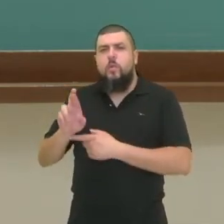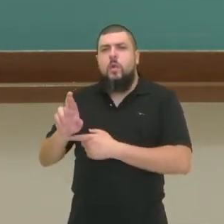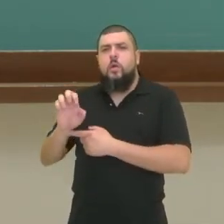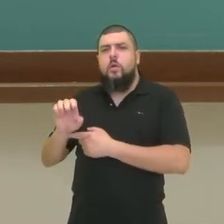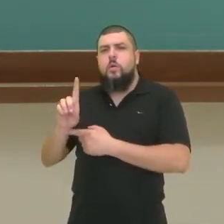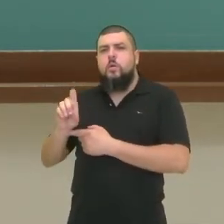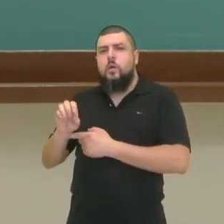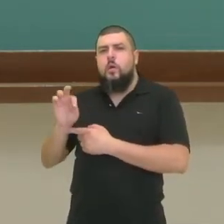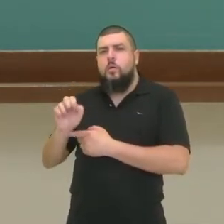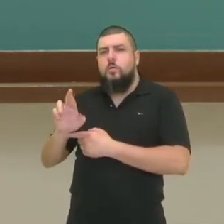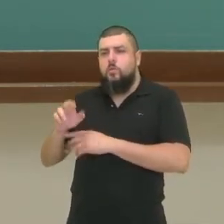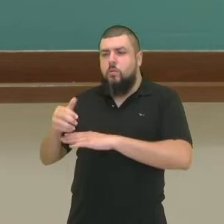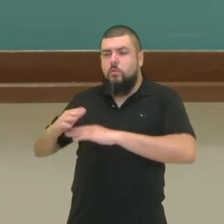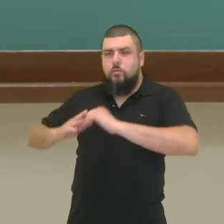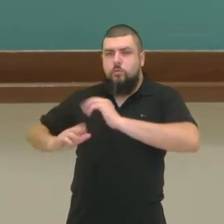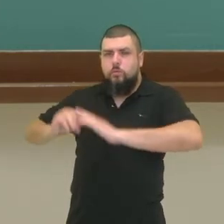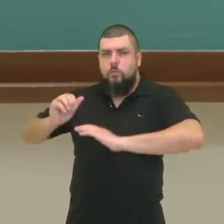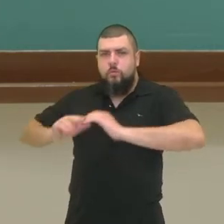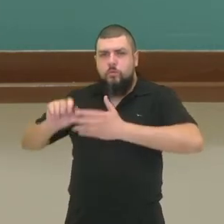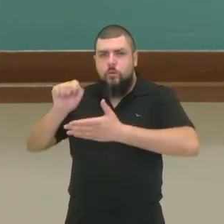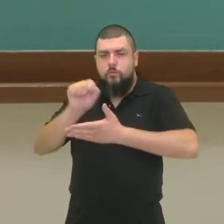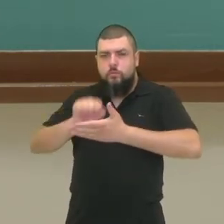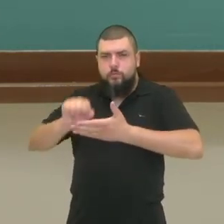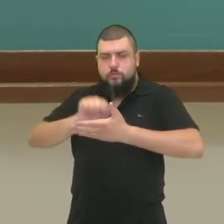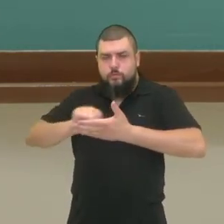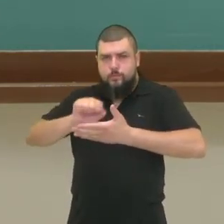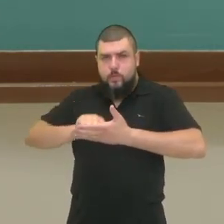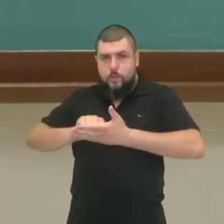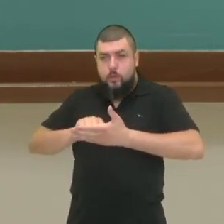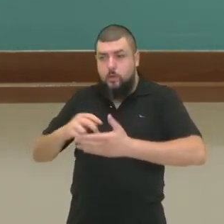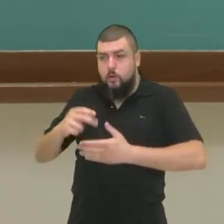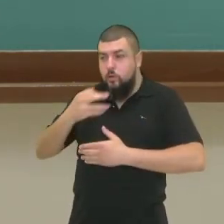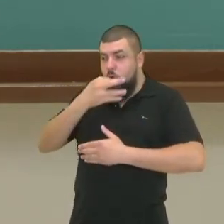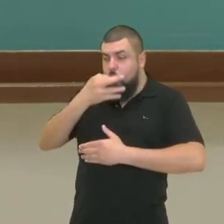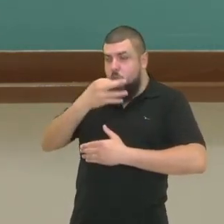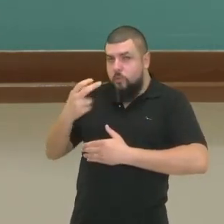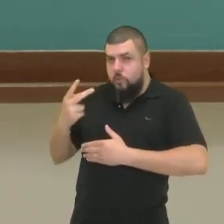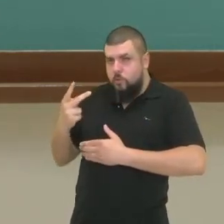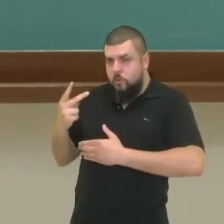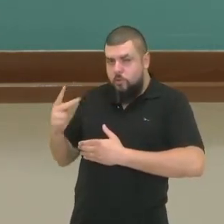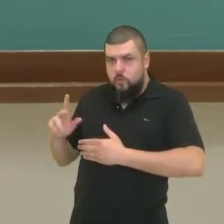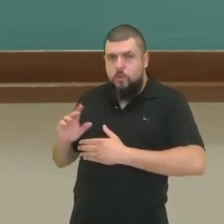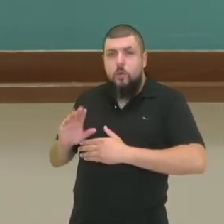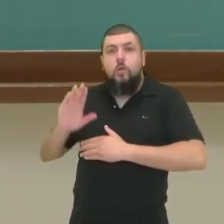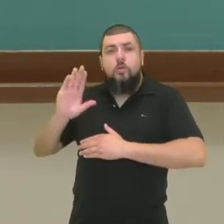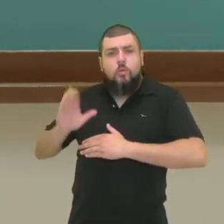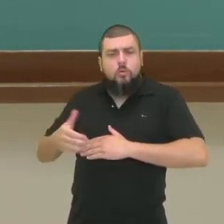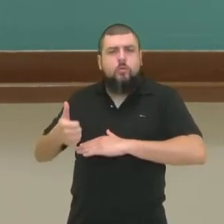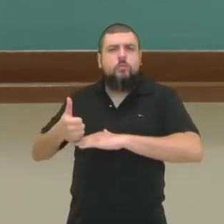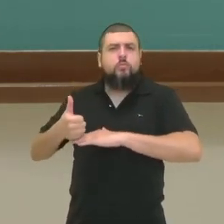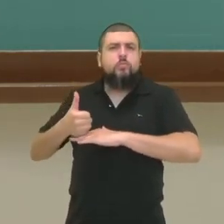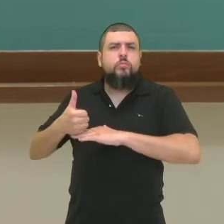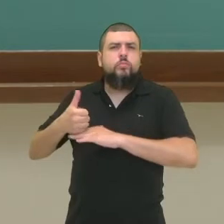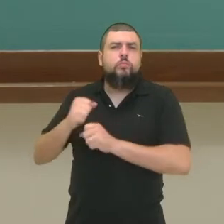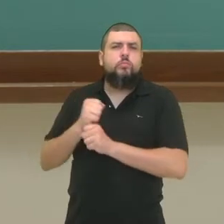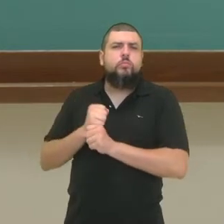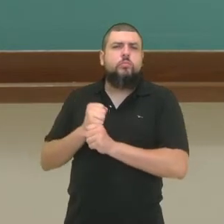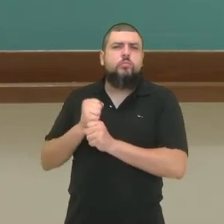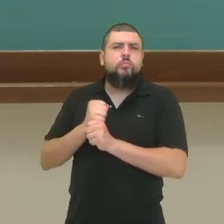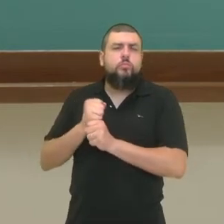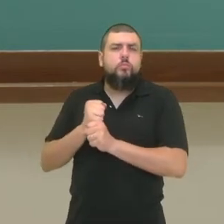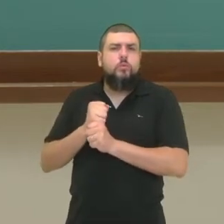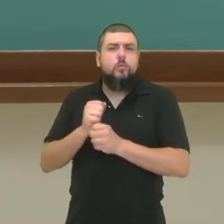redatora-chefe ou o chefe da redação, né? E está nessa função há algum tempo ali já comandando o